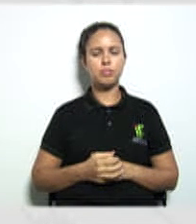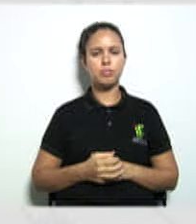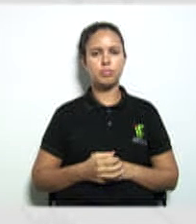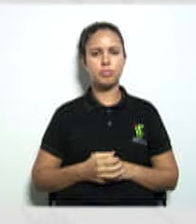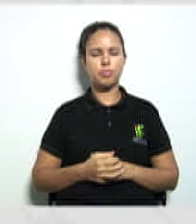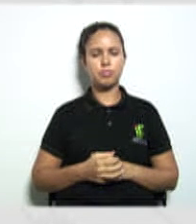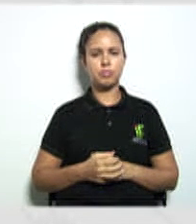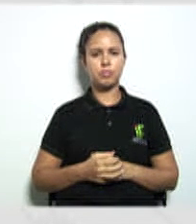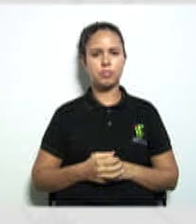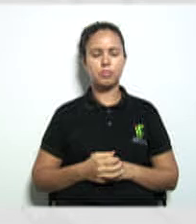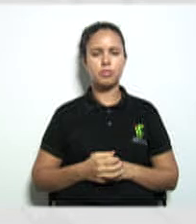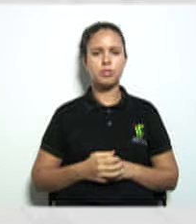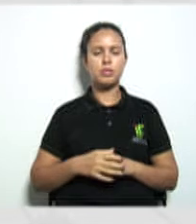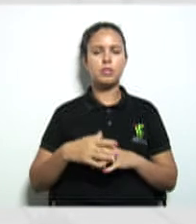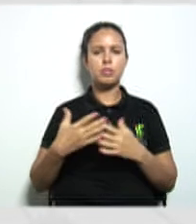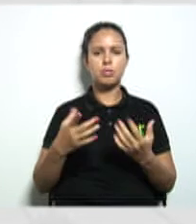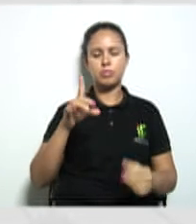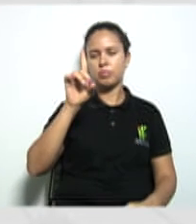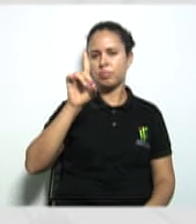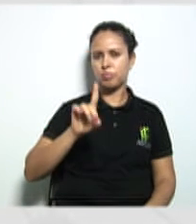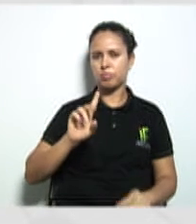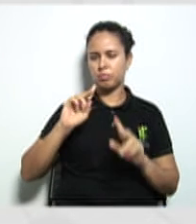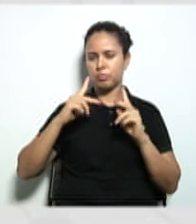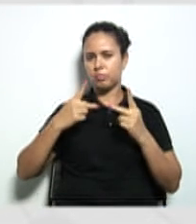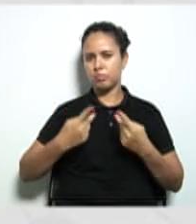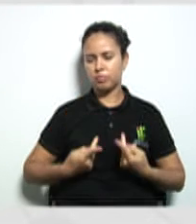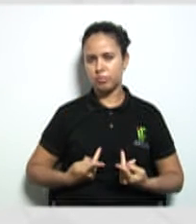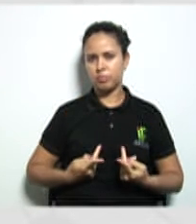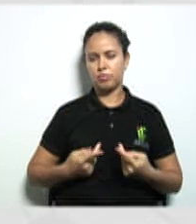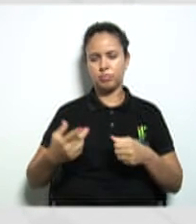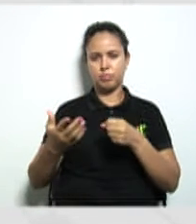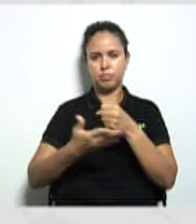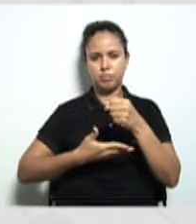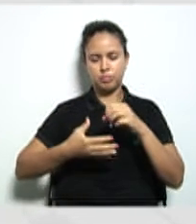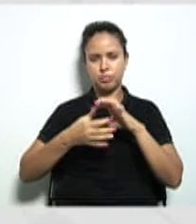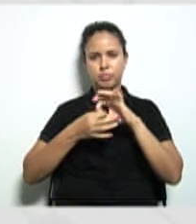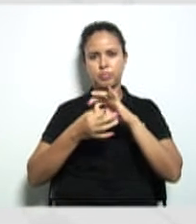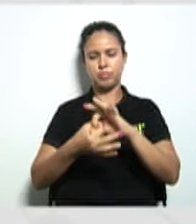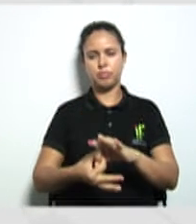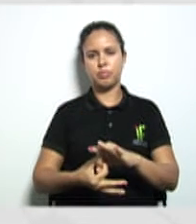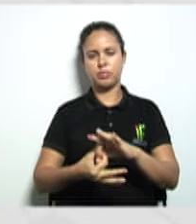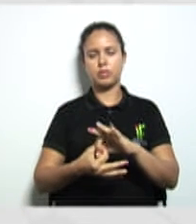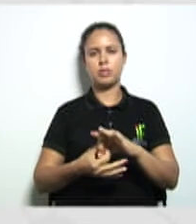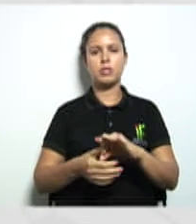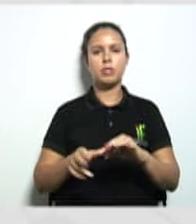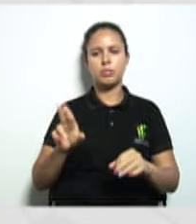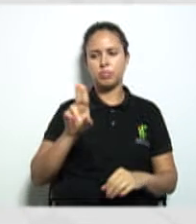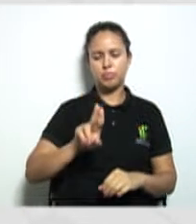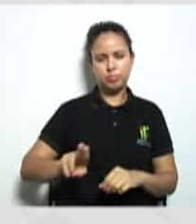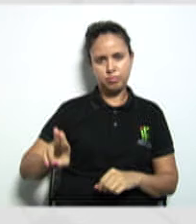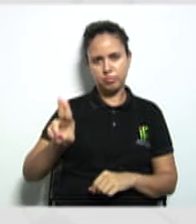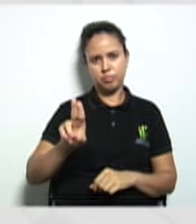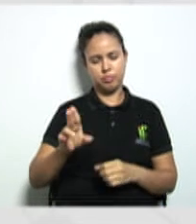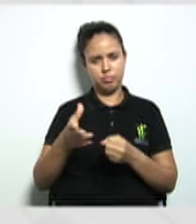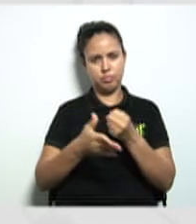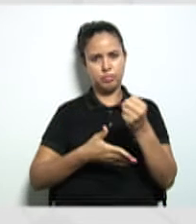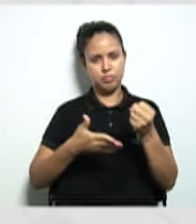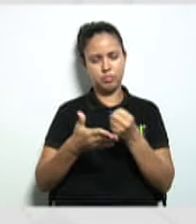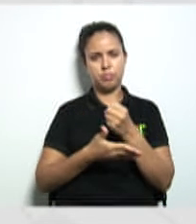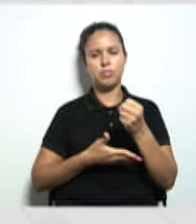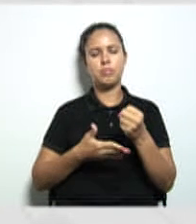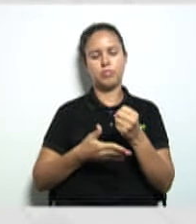pergunta seria, com qual direito humano esse princípio se realiza, né? A aplicação deste princípio torna efetivos os valores